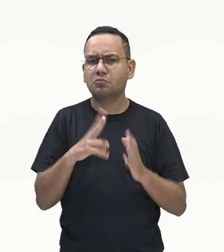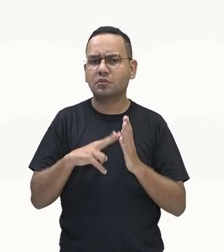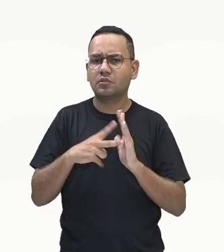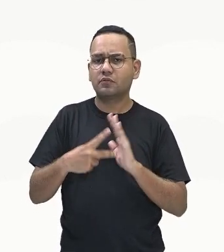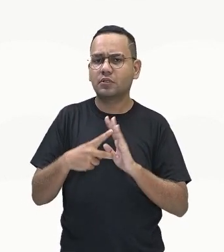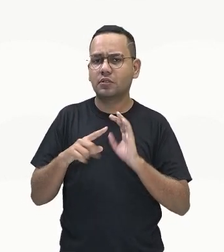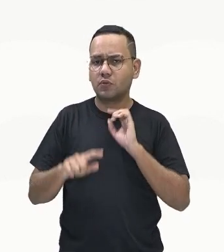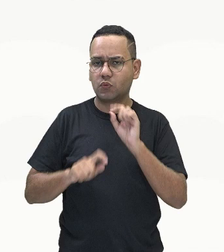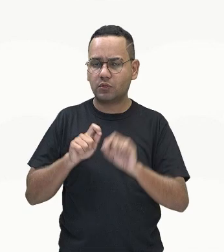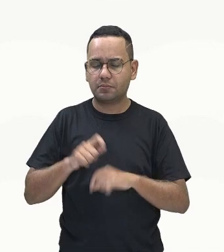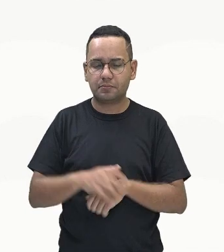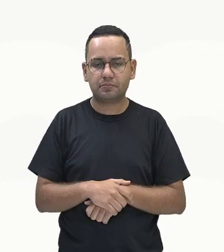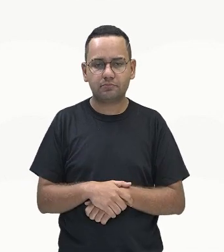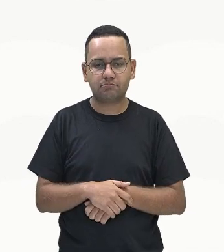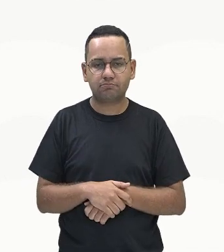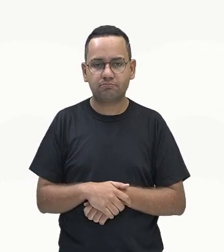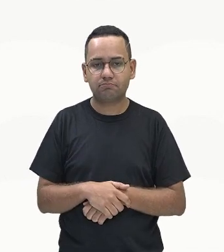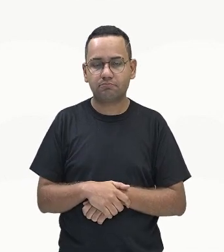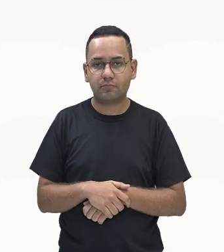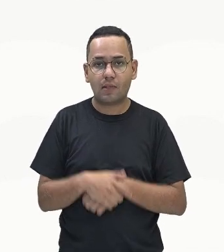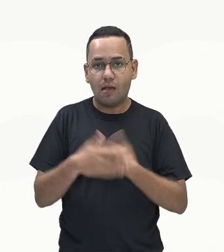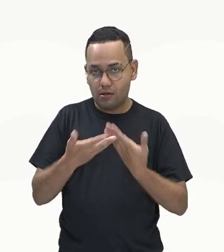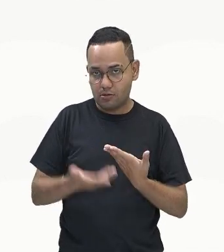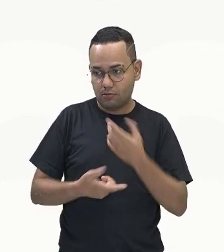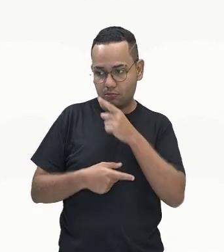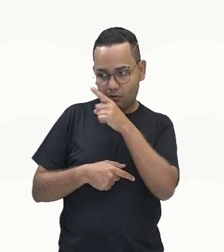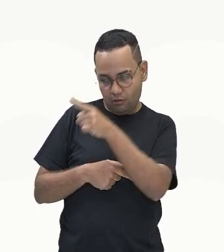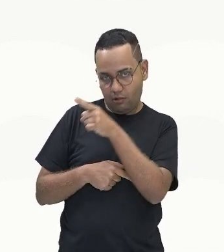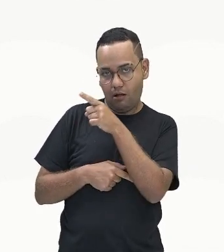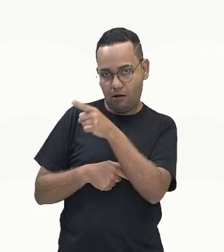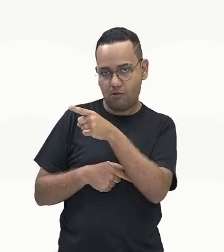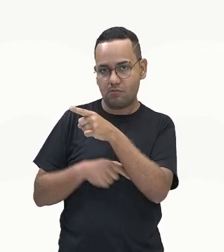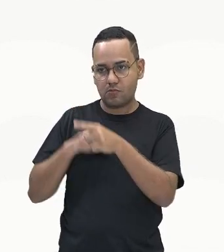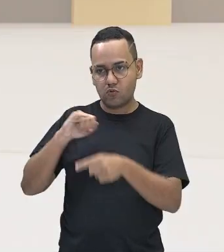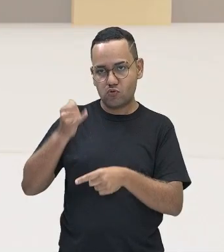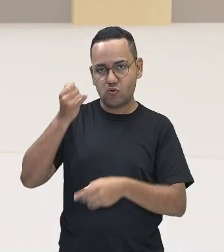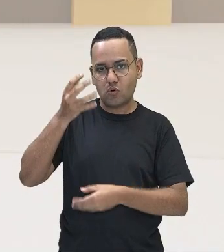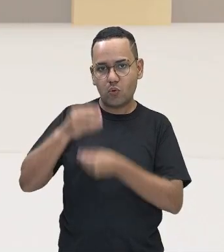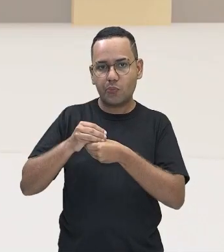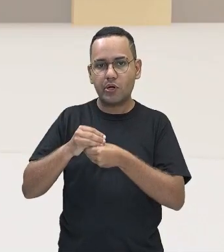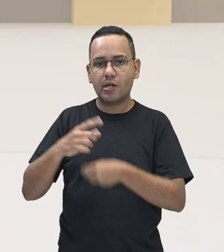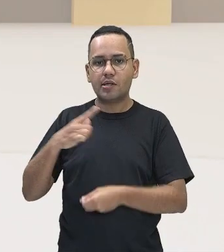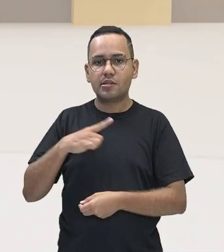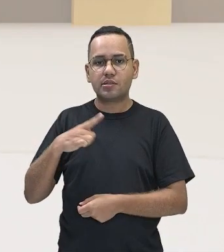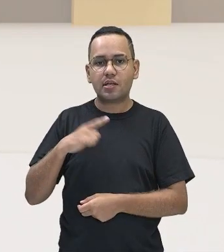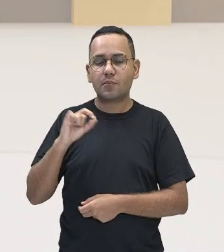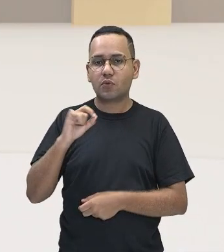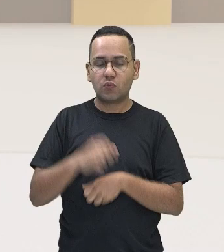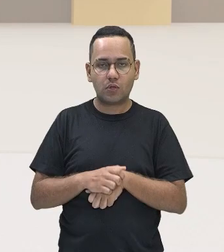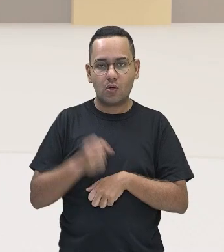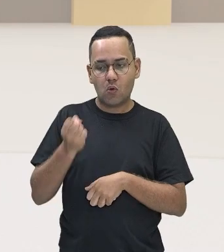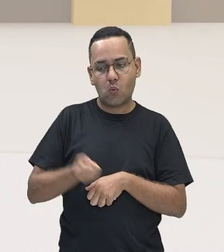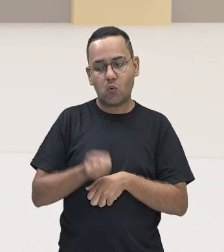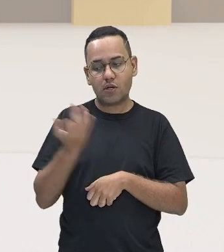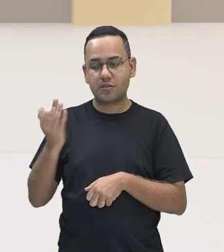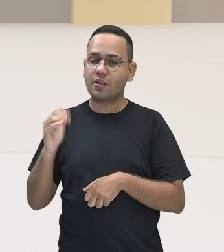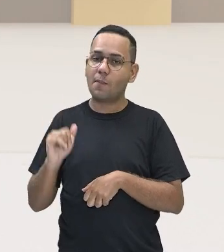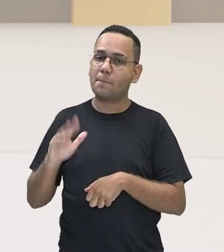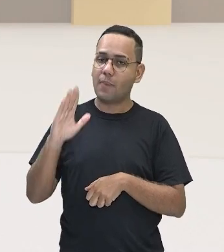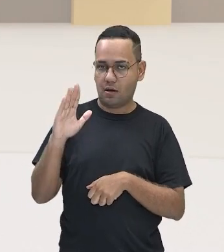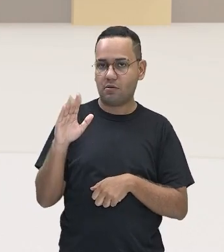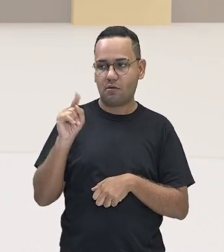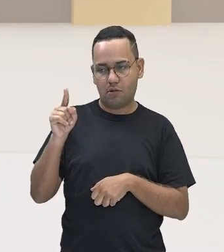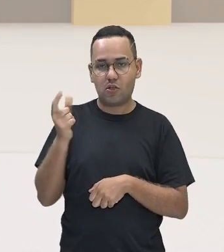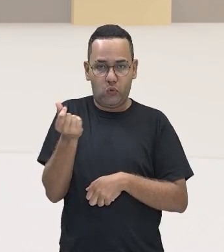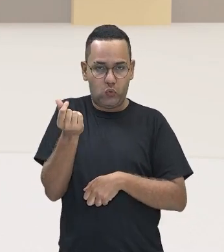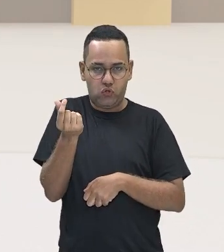que realmente nos meus juros compostos a gente sempre vai ter uma quantidade de juros maior, porque é sempre calculado